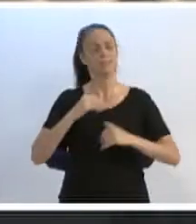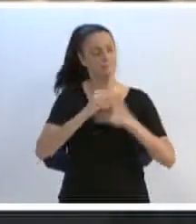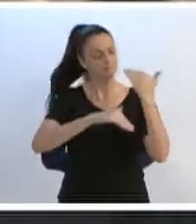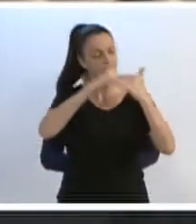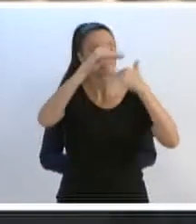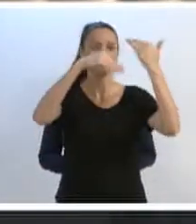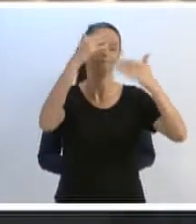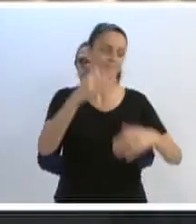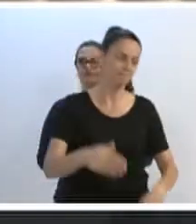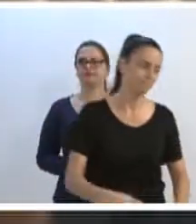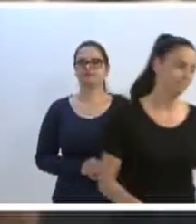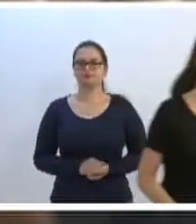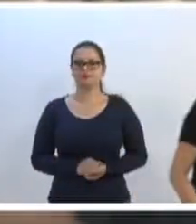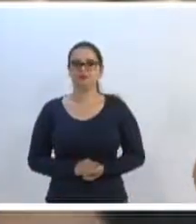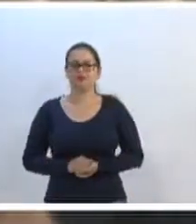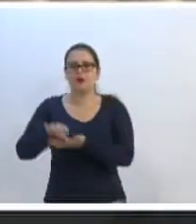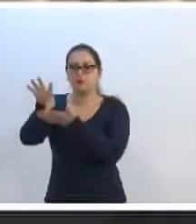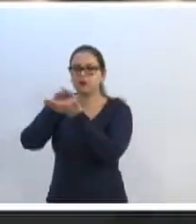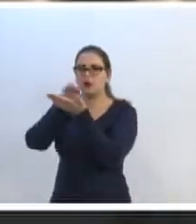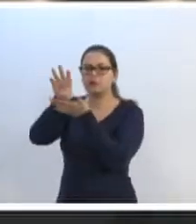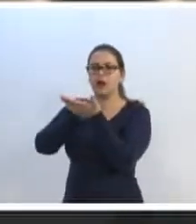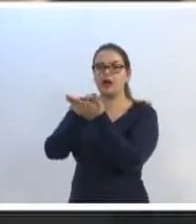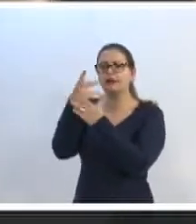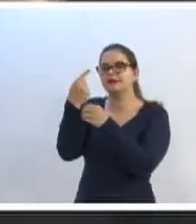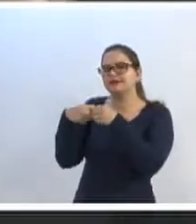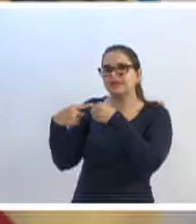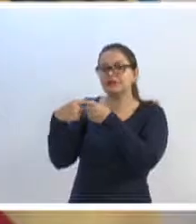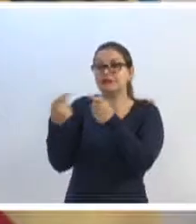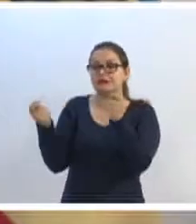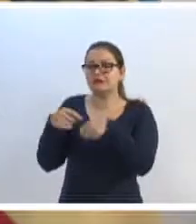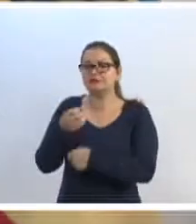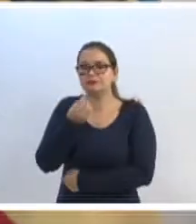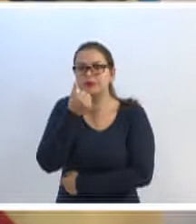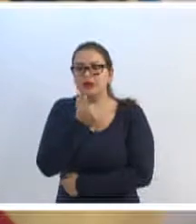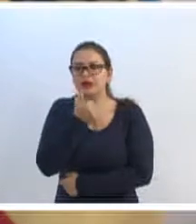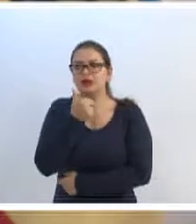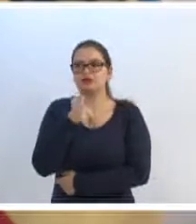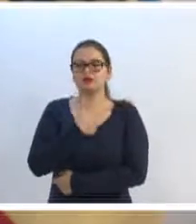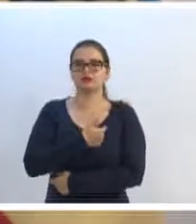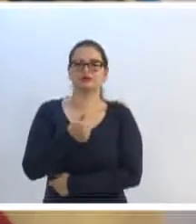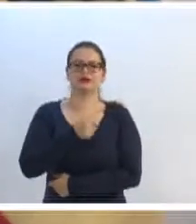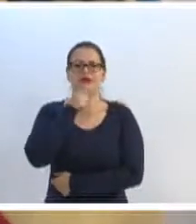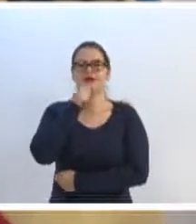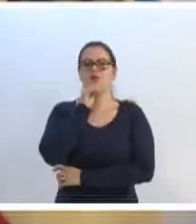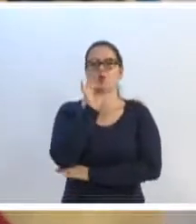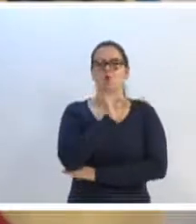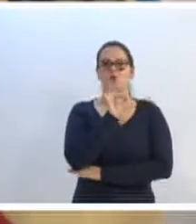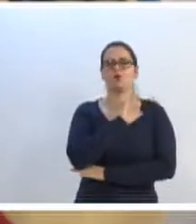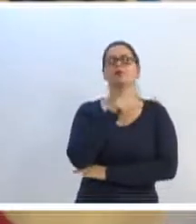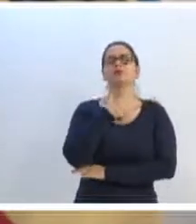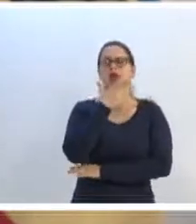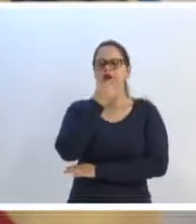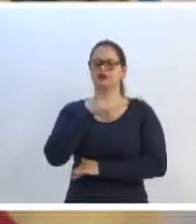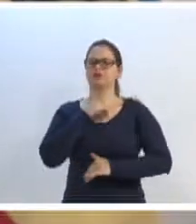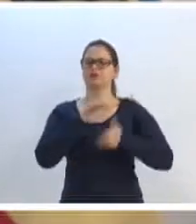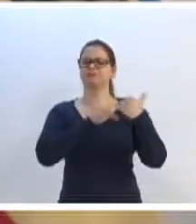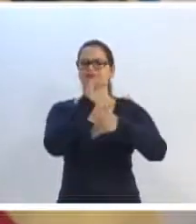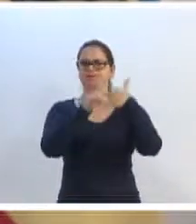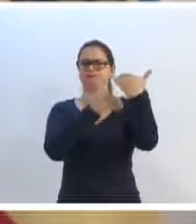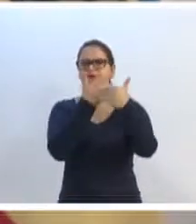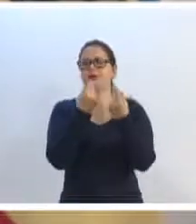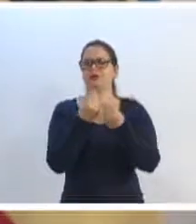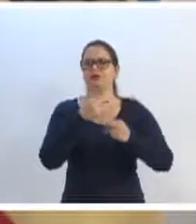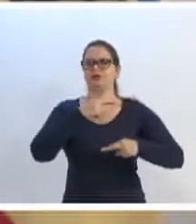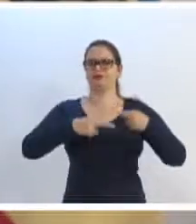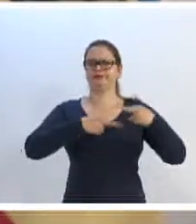boas práticas de onde já está dando certo, porque aqui não está dando certo. Obrigado. Perfeito. Eu acho que nós temos que avançar muito nessa questão do lixo reciclagem.